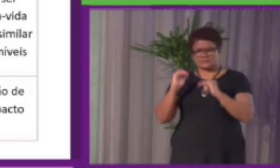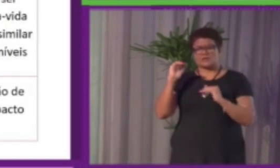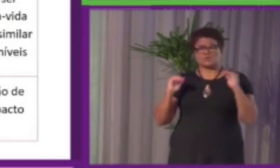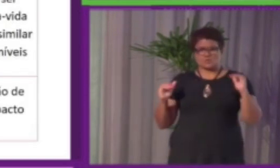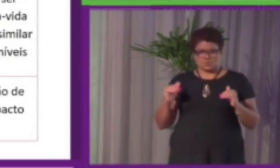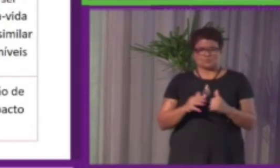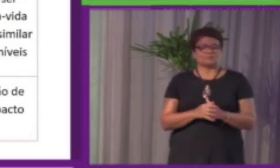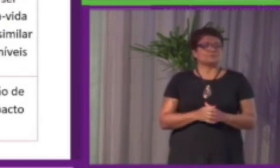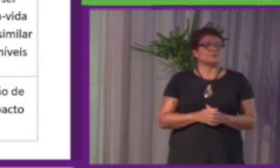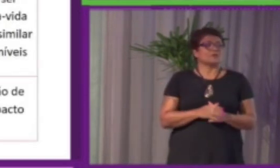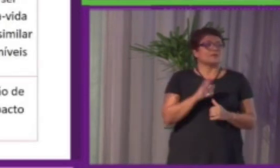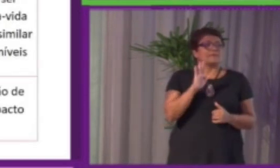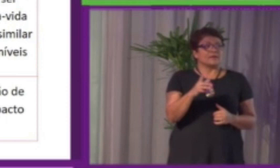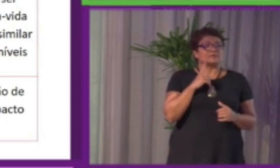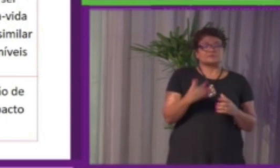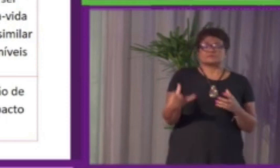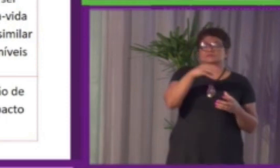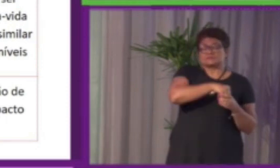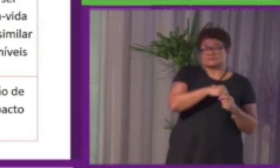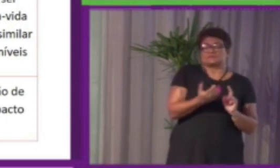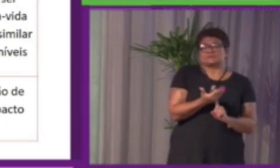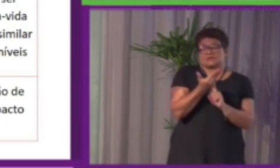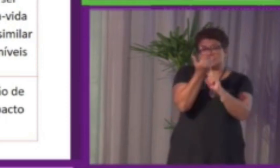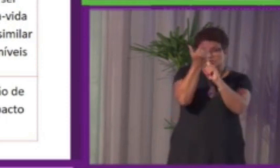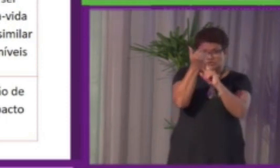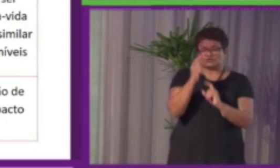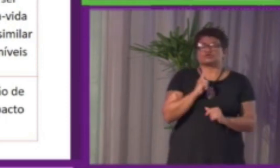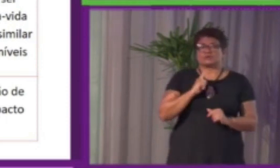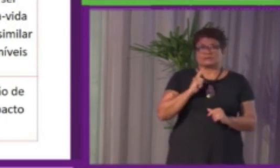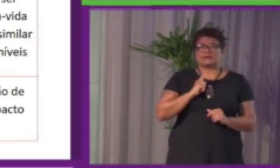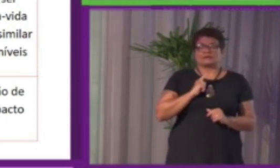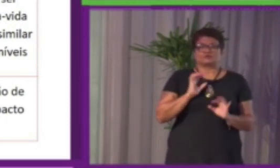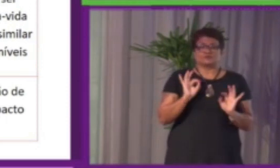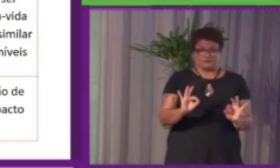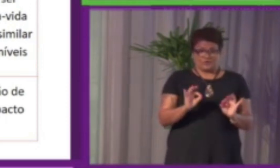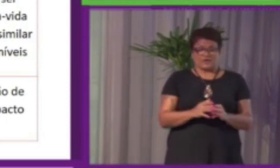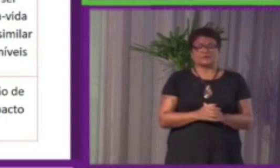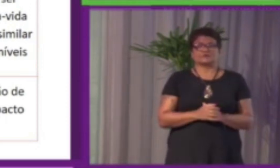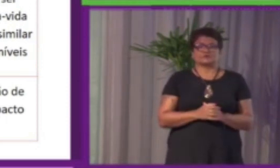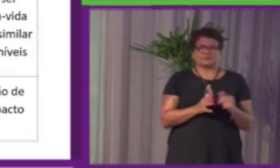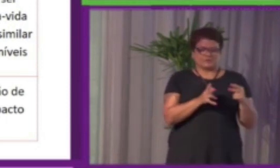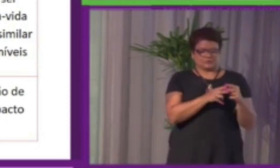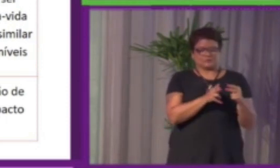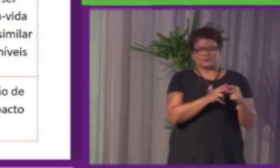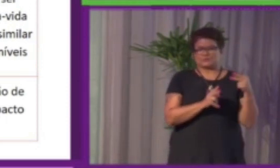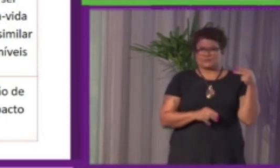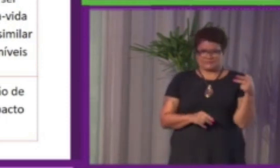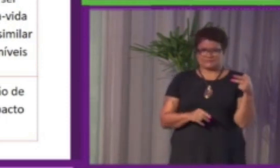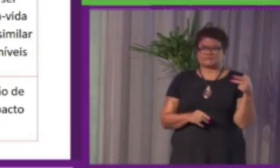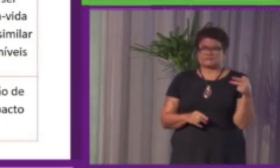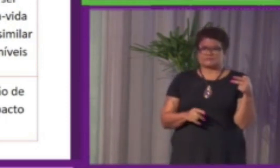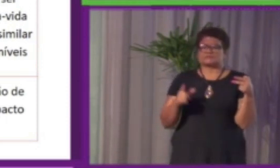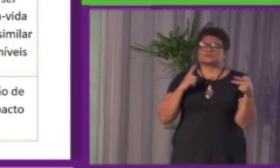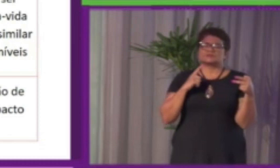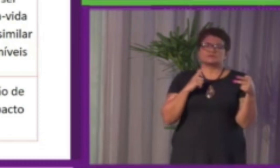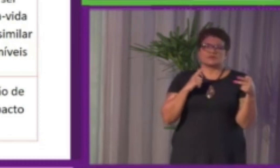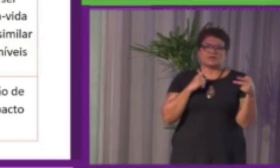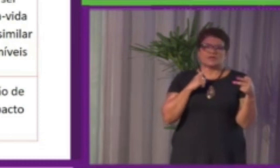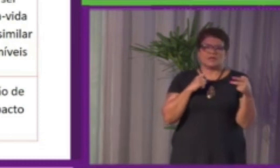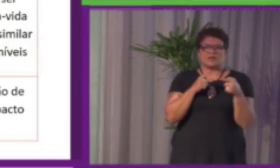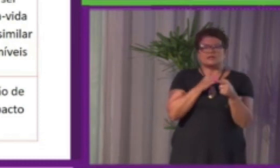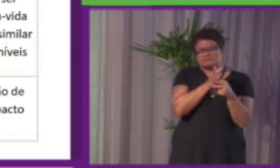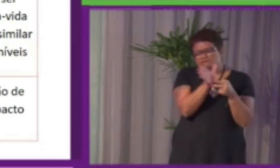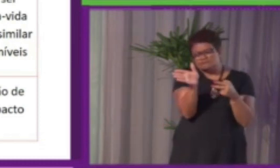Bom, as tecnologias não incorporadas, de fato, a Conitec, para duas delas ali, quando a gente está falando do Paticiranda e